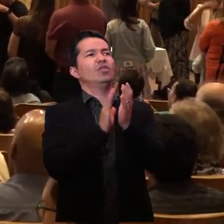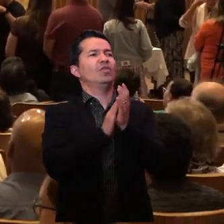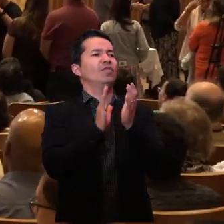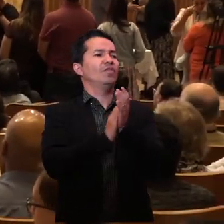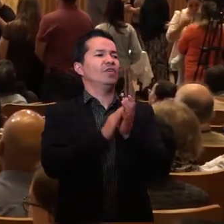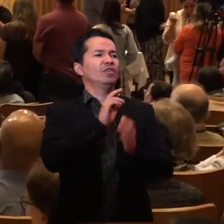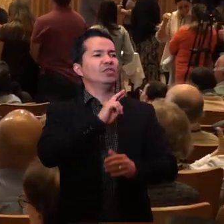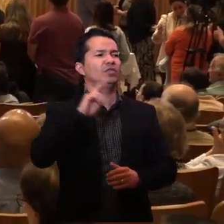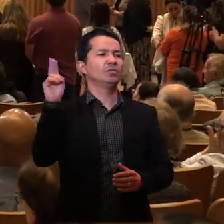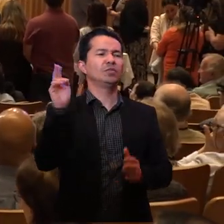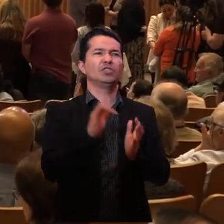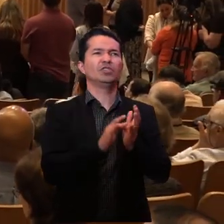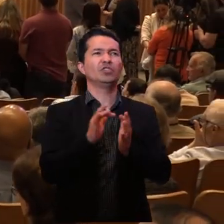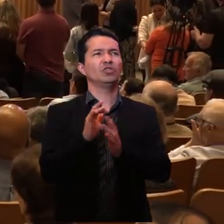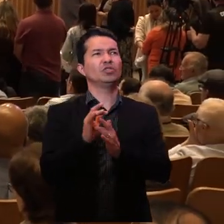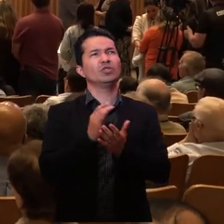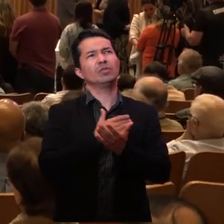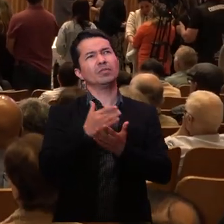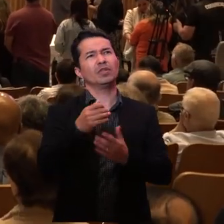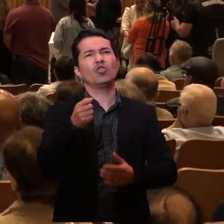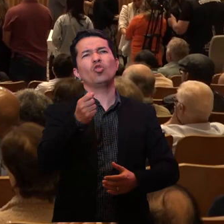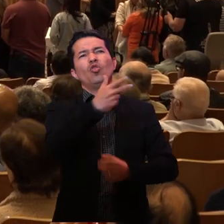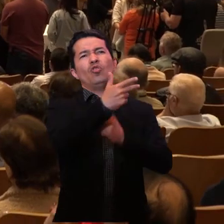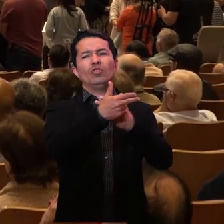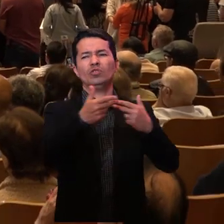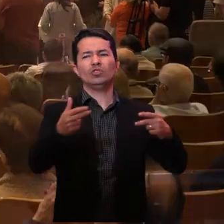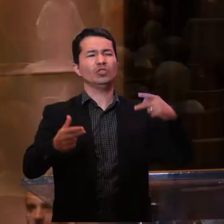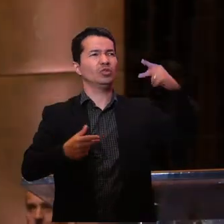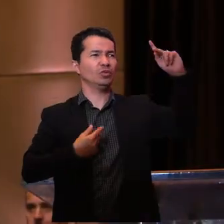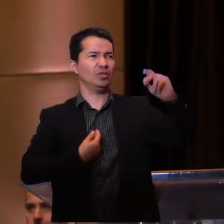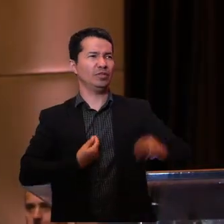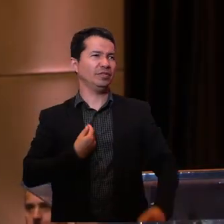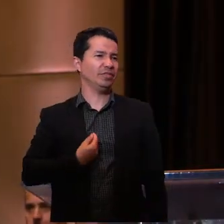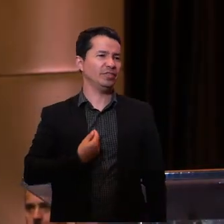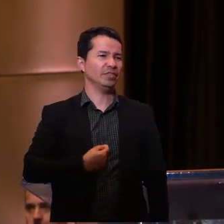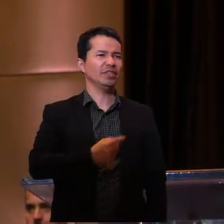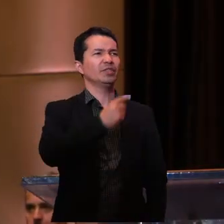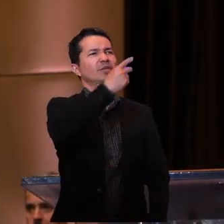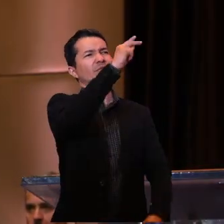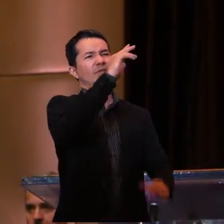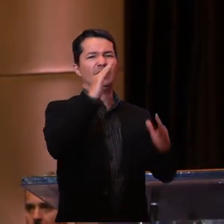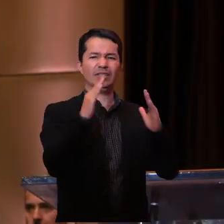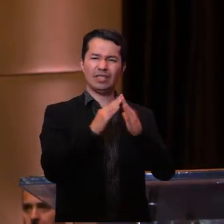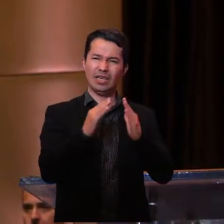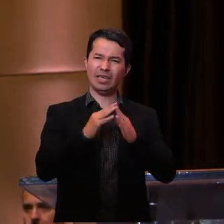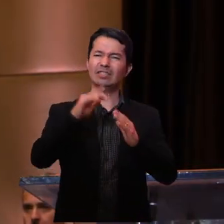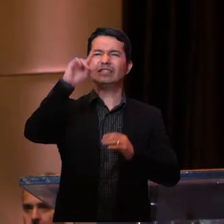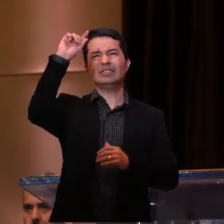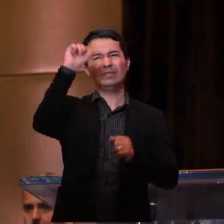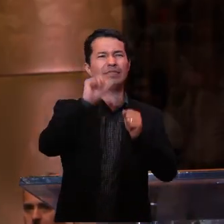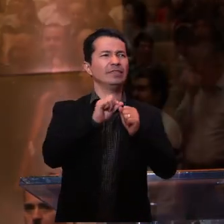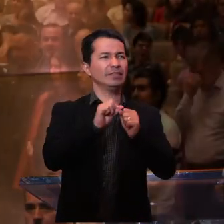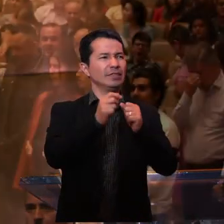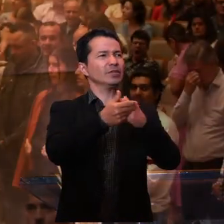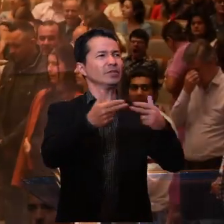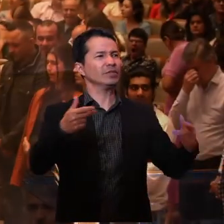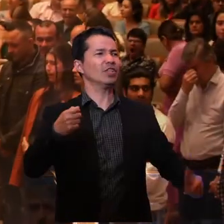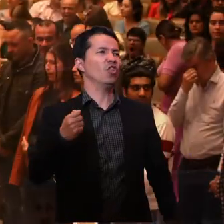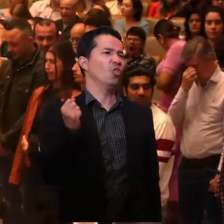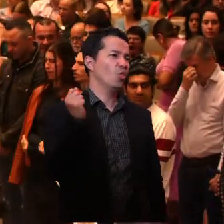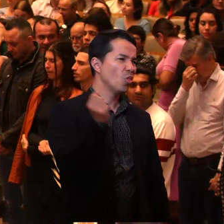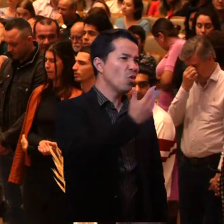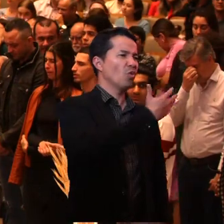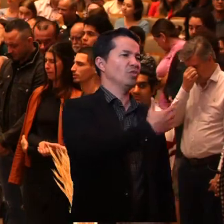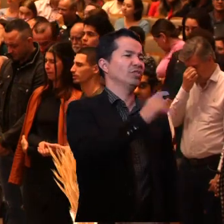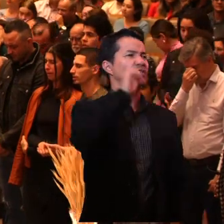algo novo na tua vida, meu amigo. Deus vai começar algo novo na tua casa. Algo novo. Algo novo